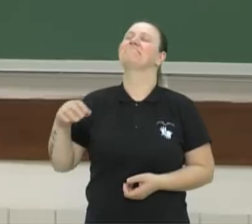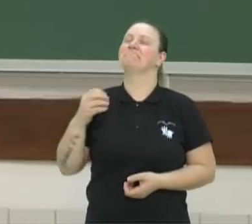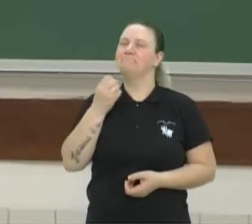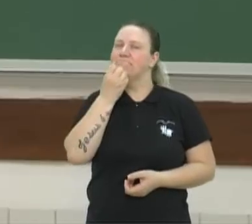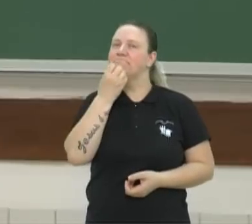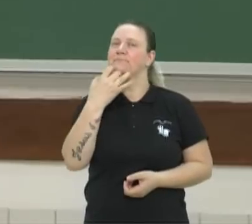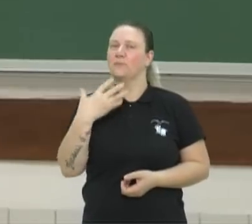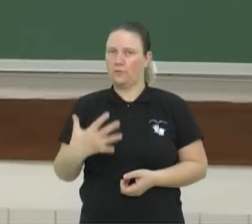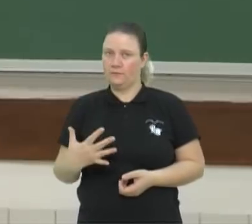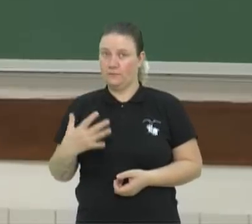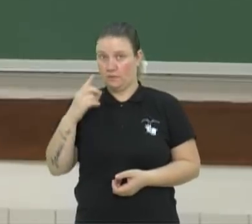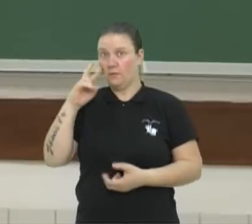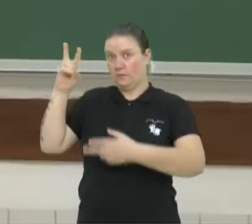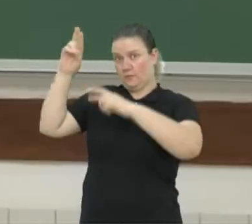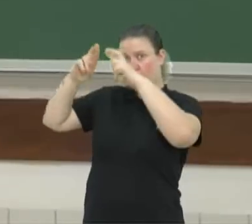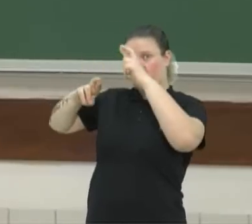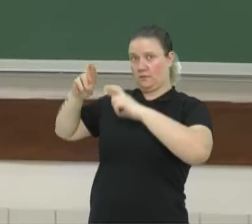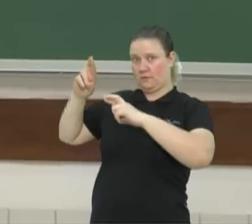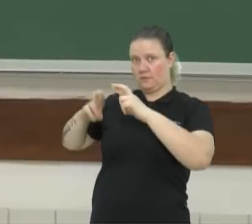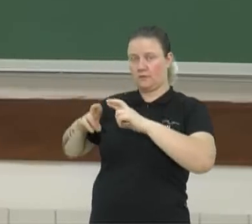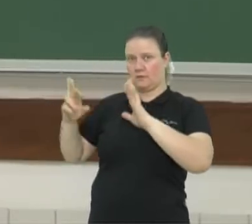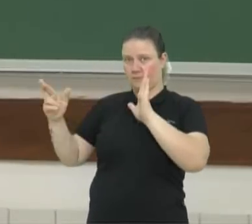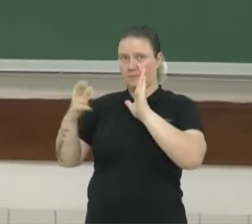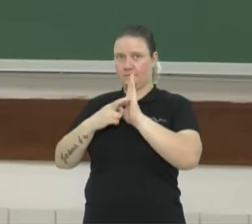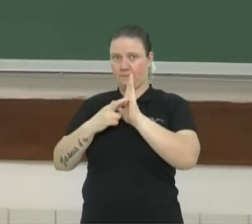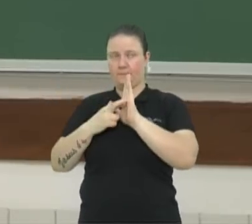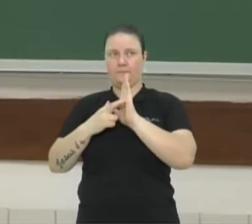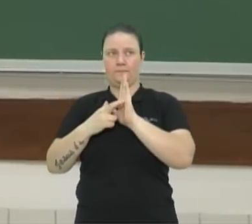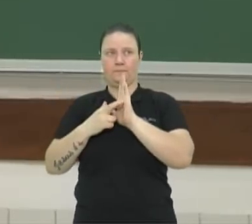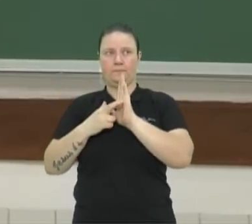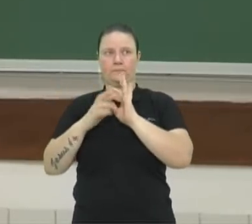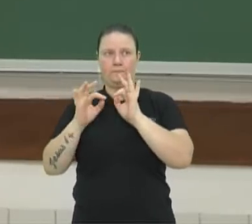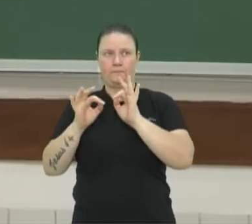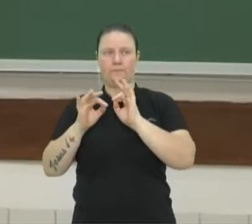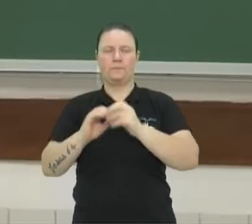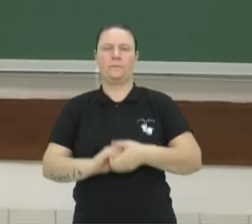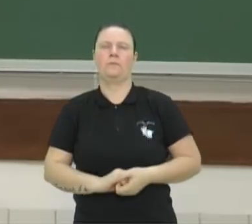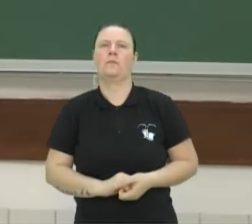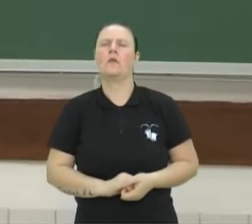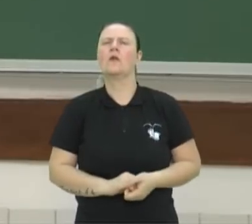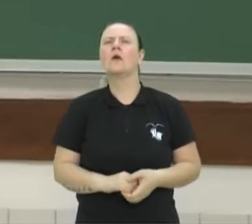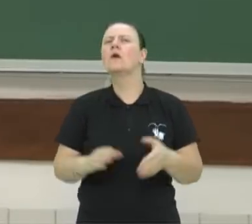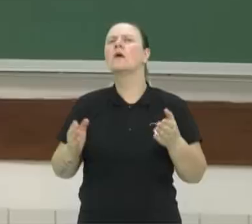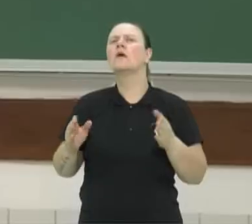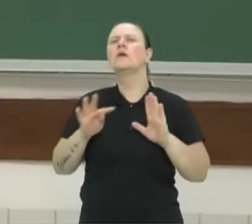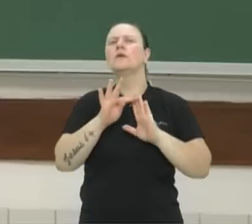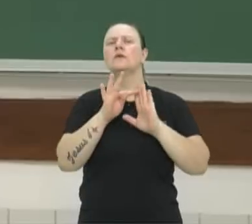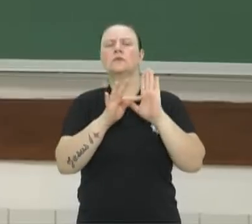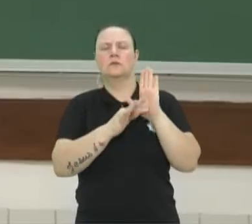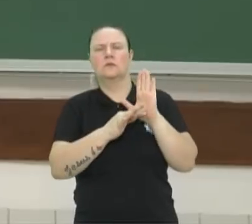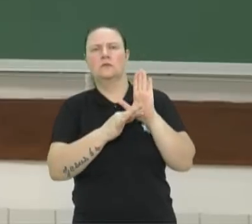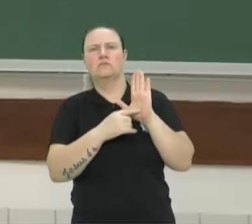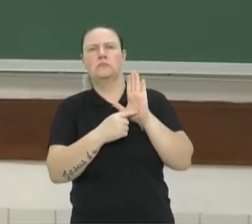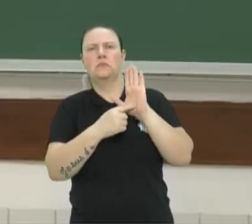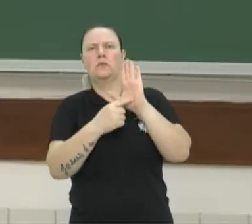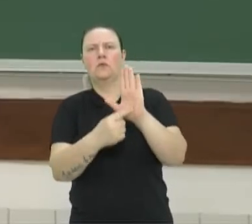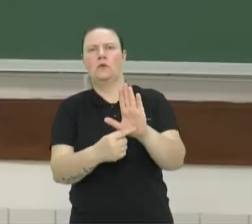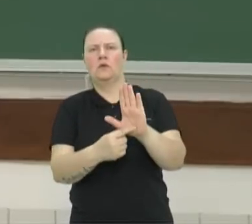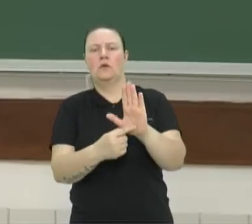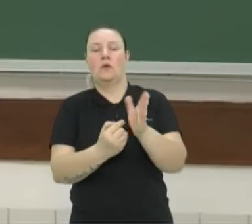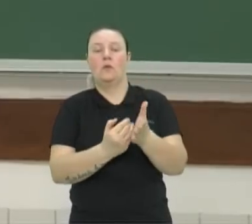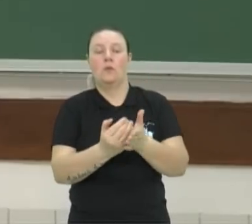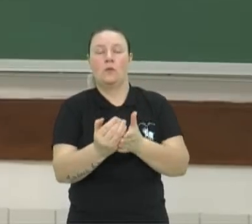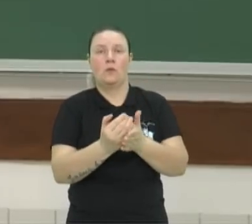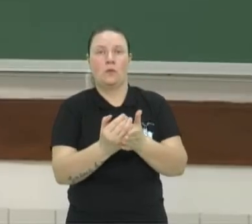Beleza, pessoal. Então vamos conferir aqui juntos. Então eu perguntei para você se esse trecho ele sugere que o texto inicia